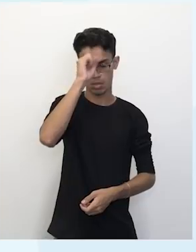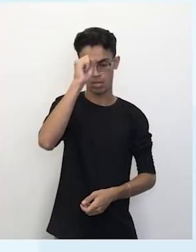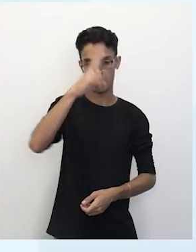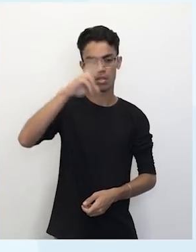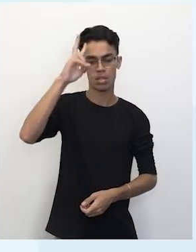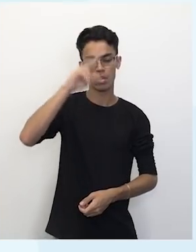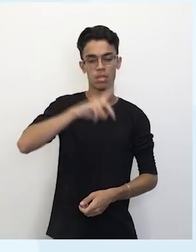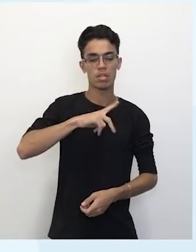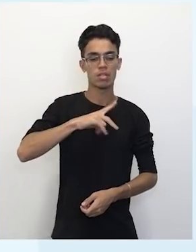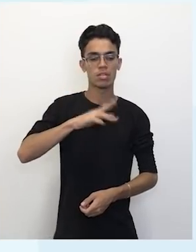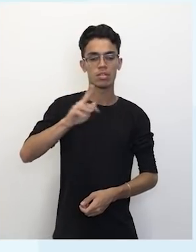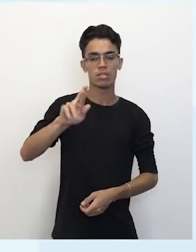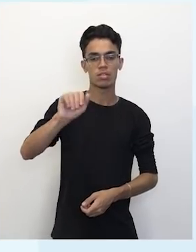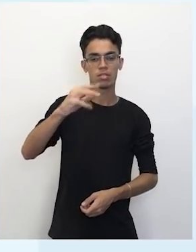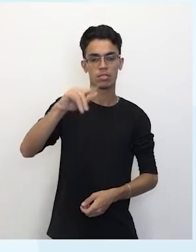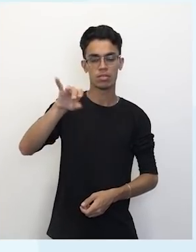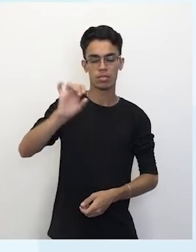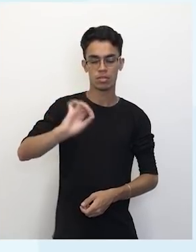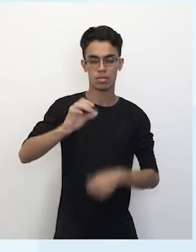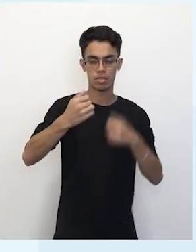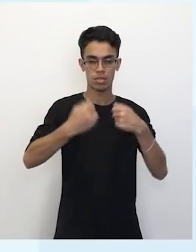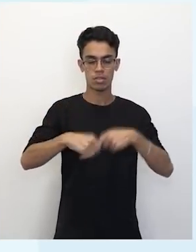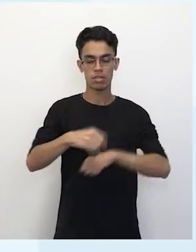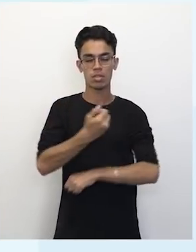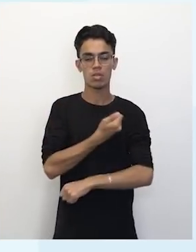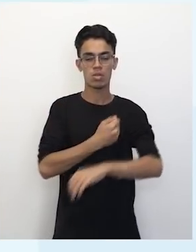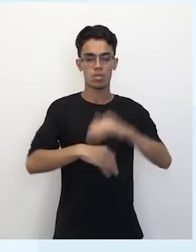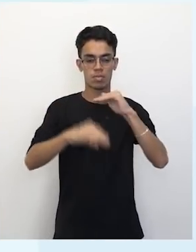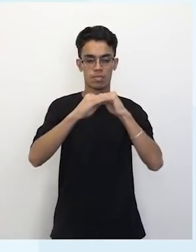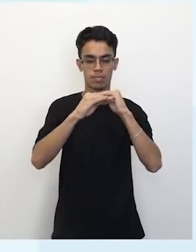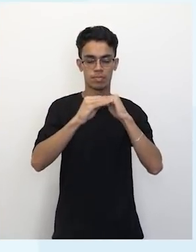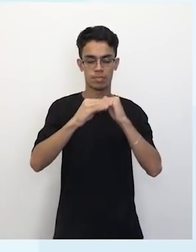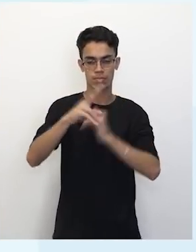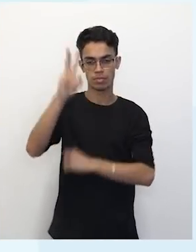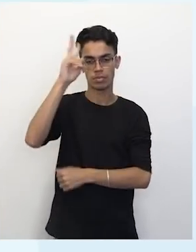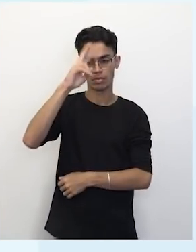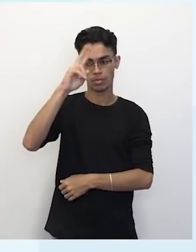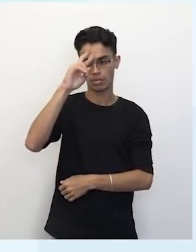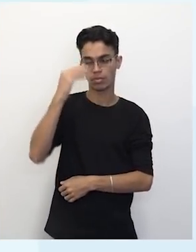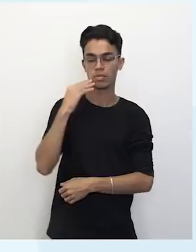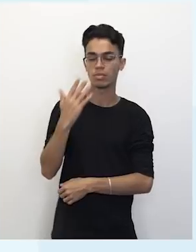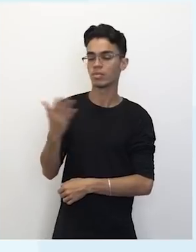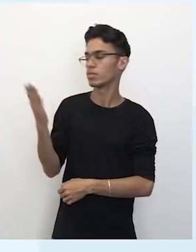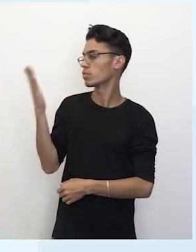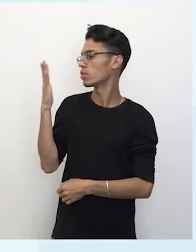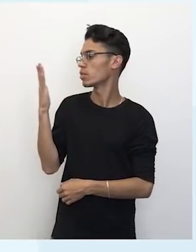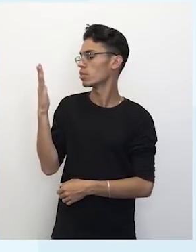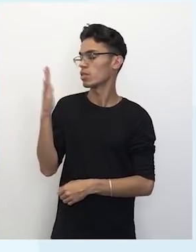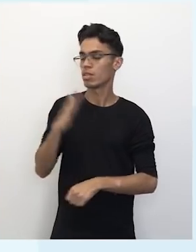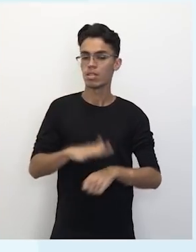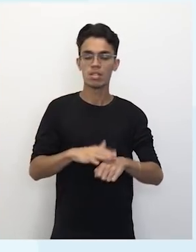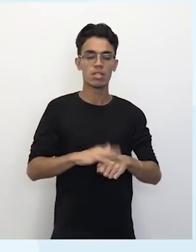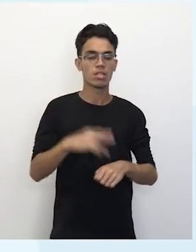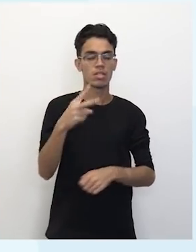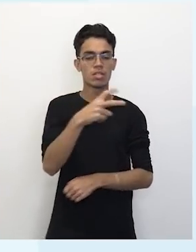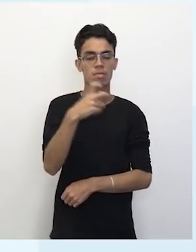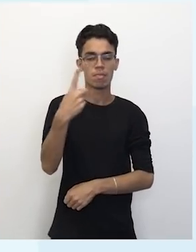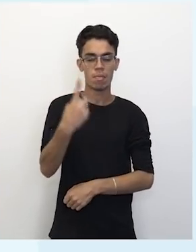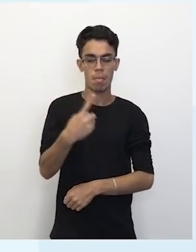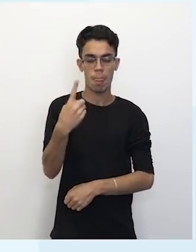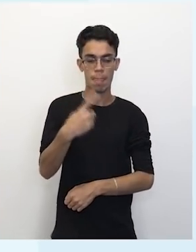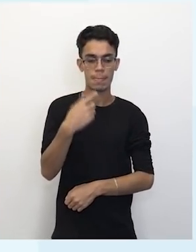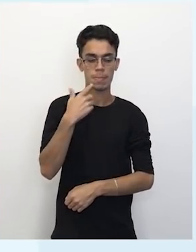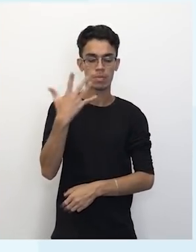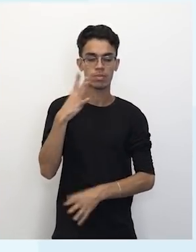tem fração, a gente tem que ter denominador igual, lembra disso? Então, o que que a gente faz? Ó, é como se aqui fosse 1, não é isso? E aí faz